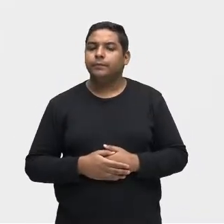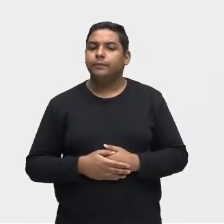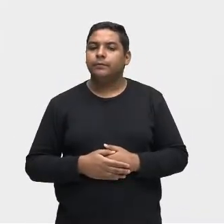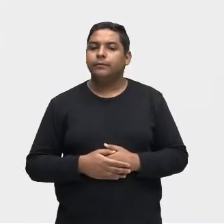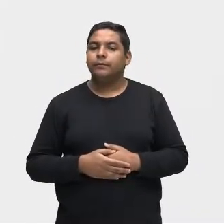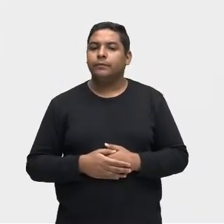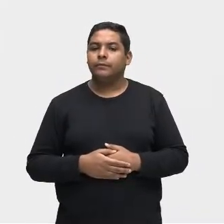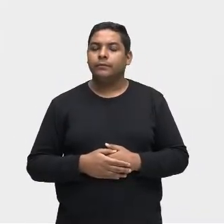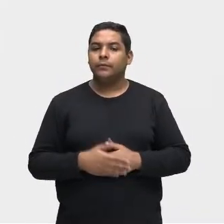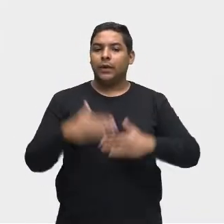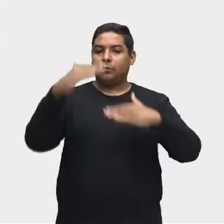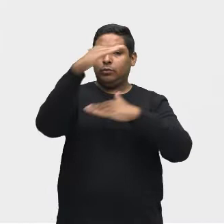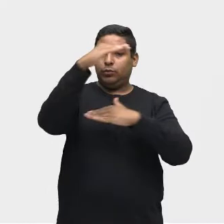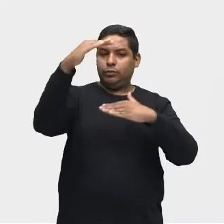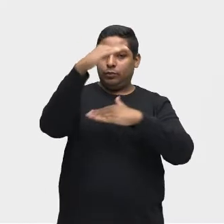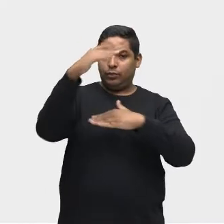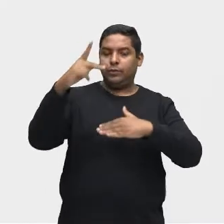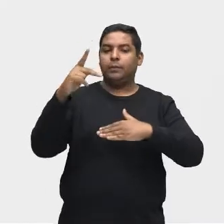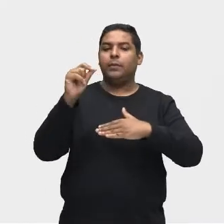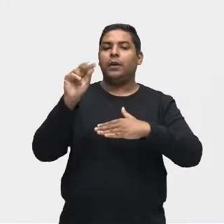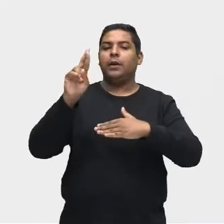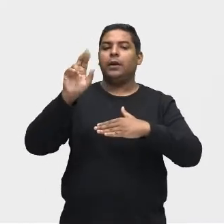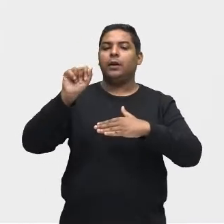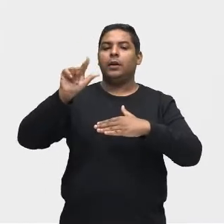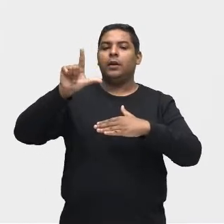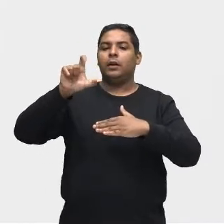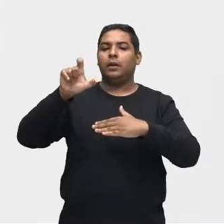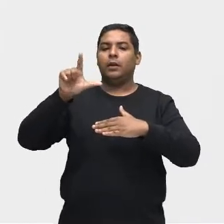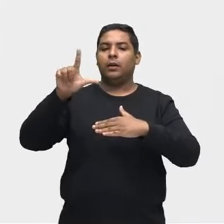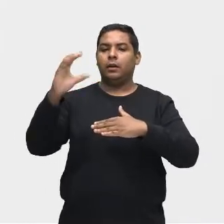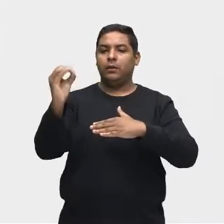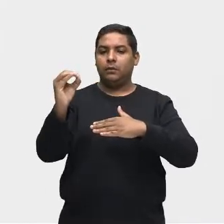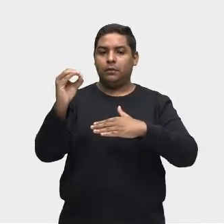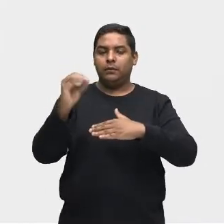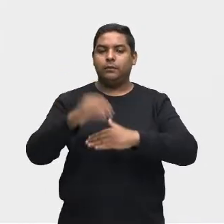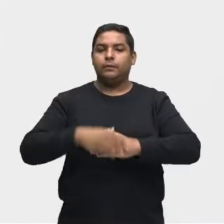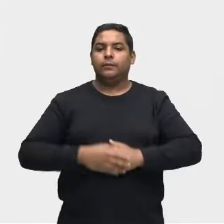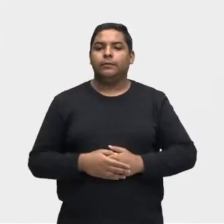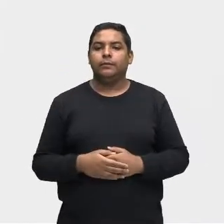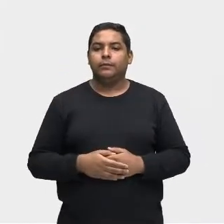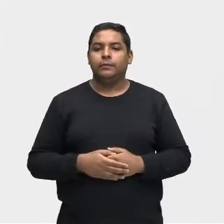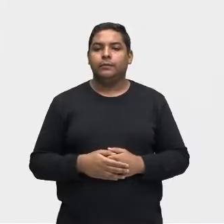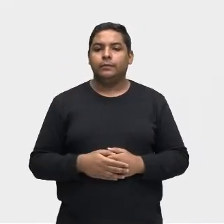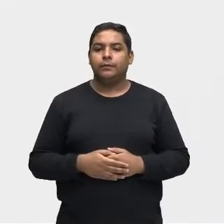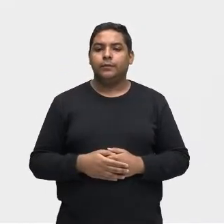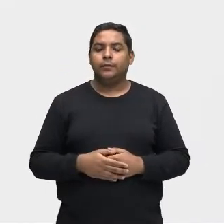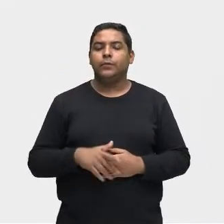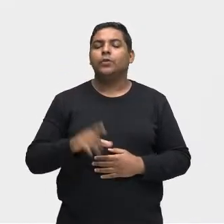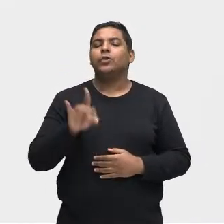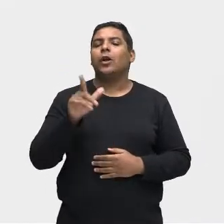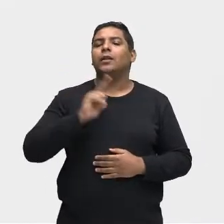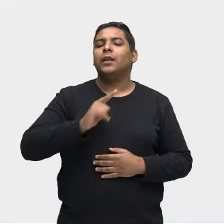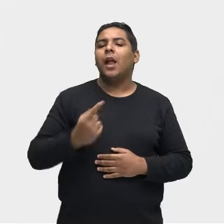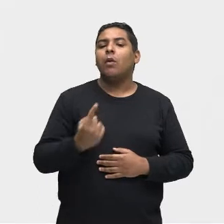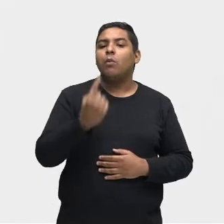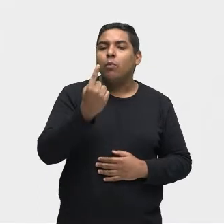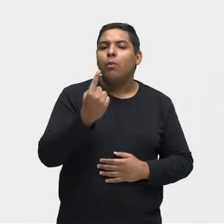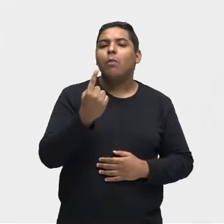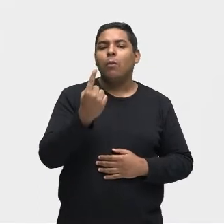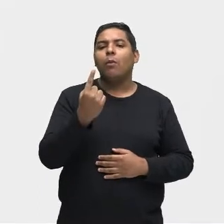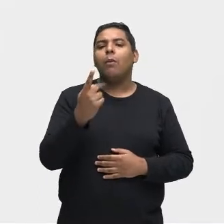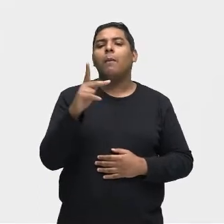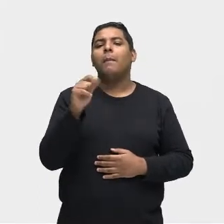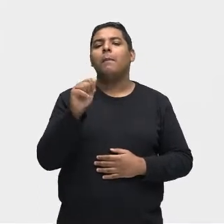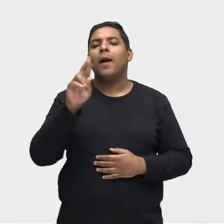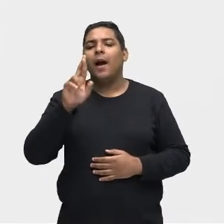paralelos. Está aqui, ó, um e está aqui o outro. Por quê? Porque o trapézio só possui exatamente um par de lados